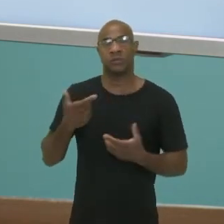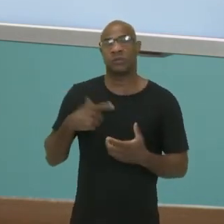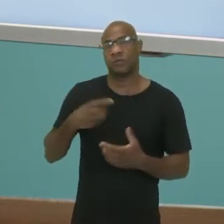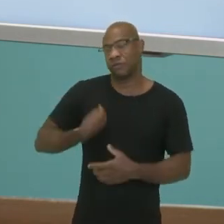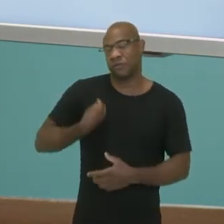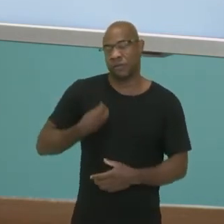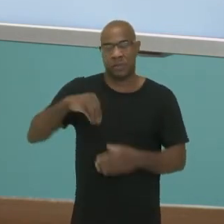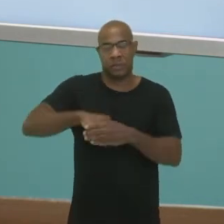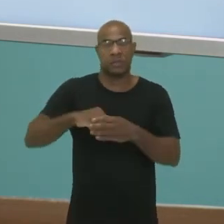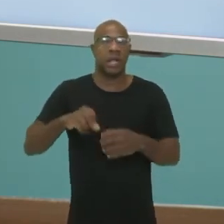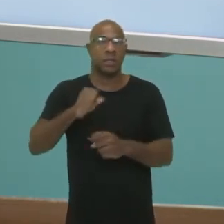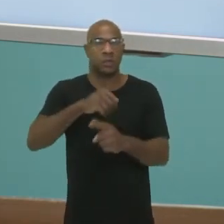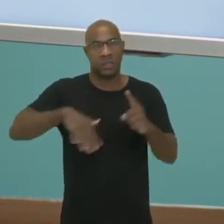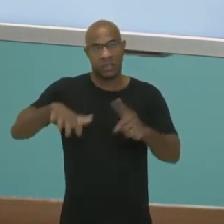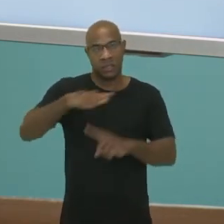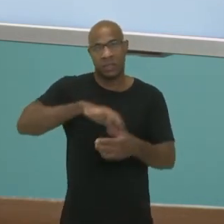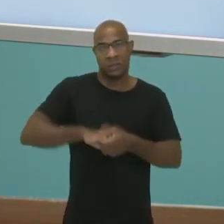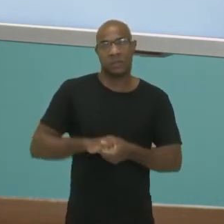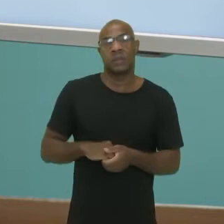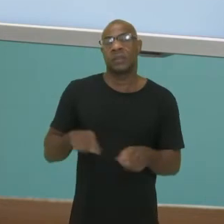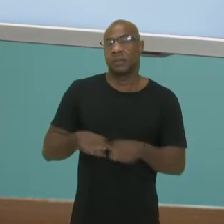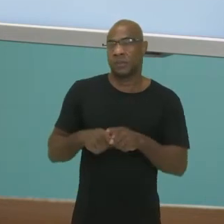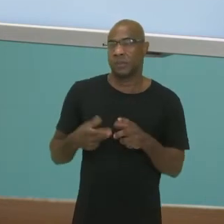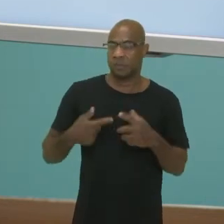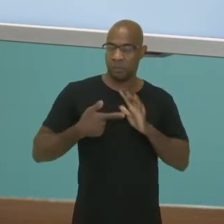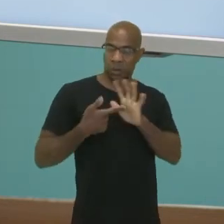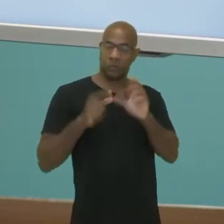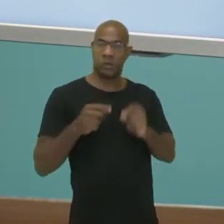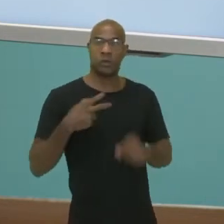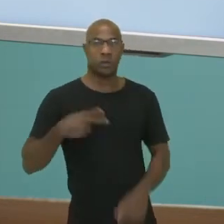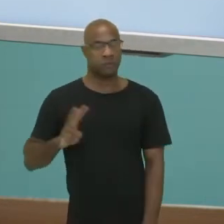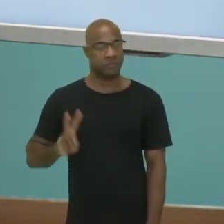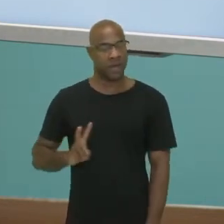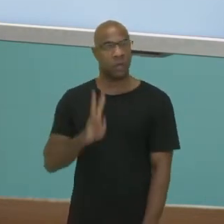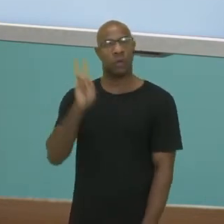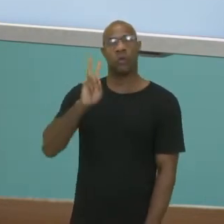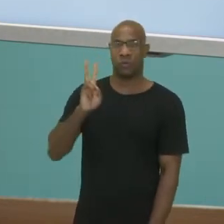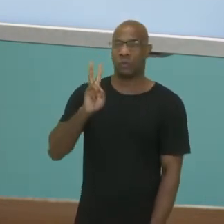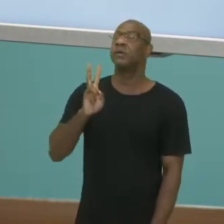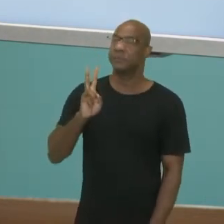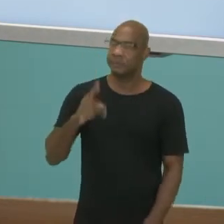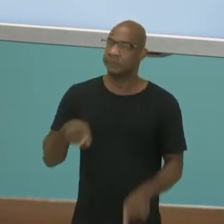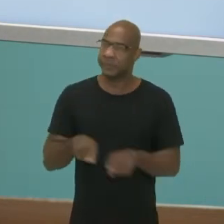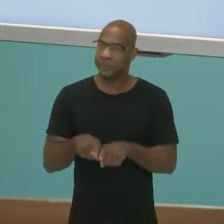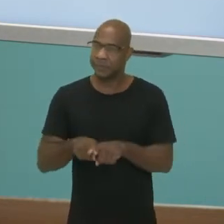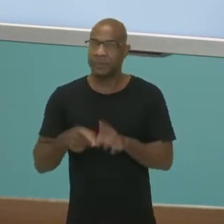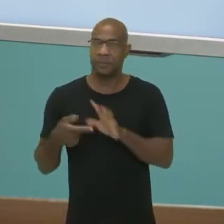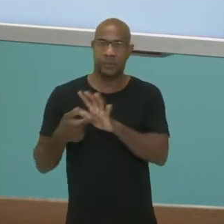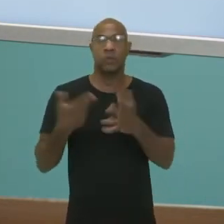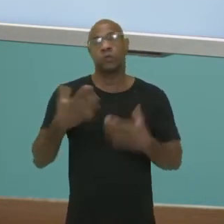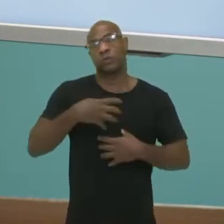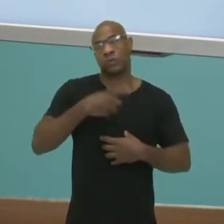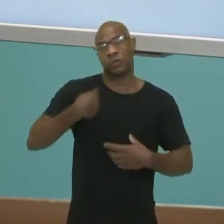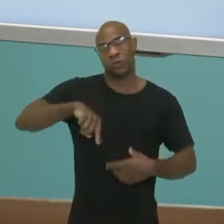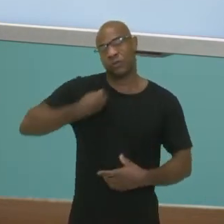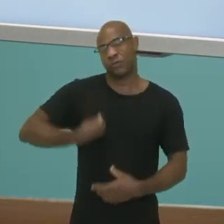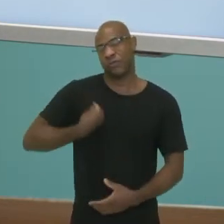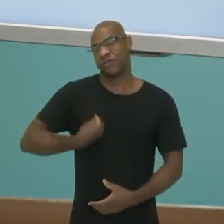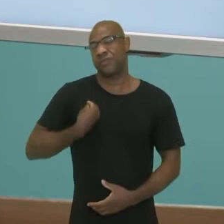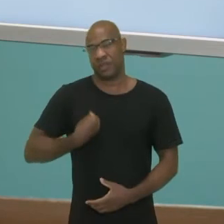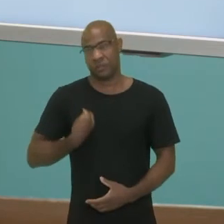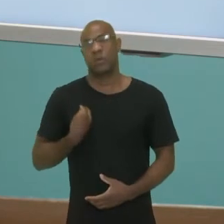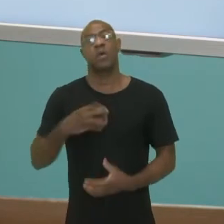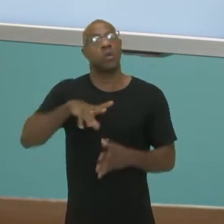alguns aspectos nossos, né, nossa personalidade, nossos valores e a forma, inclusive, de que vemos o mundo. Por meio de um personagem